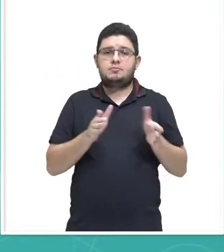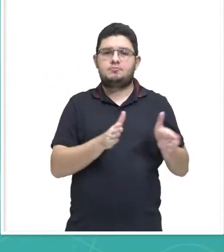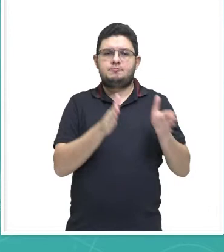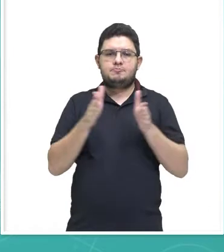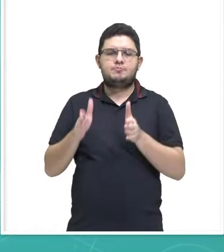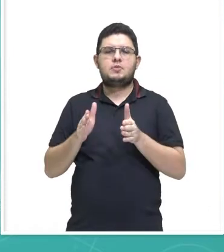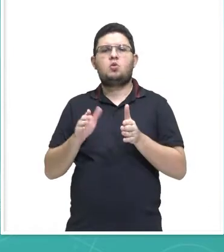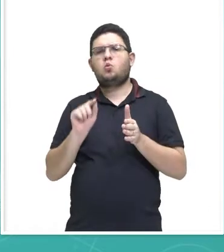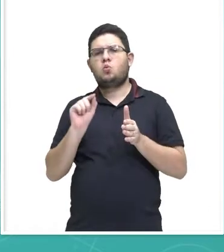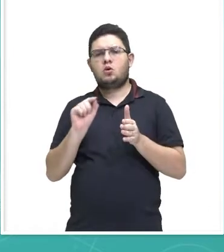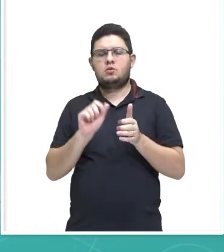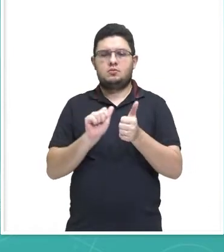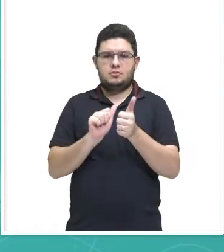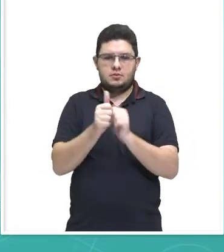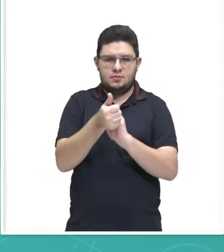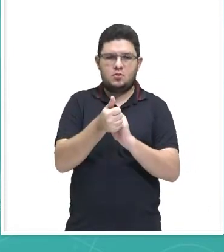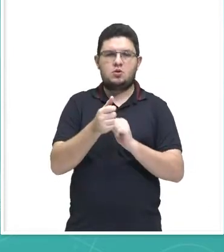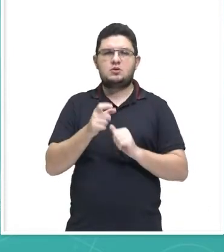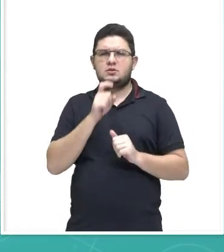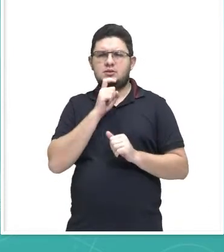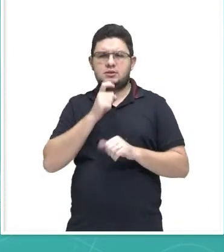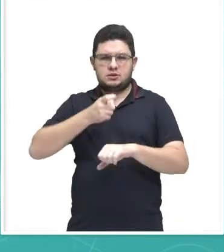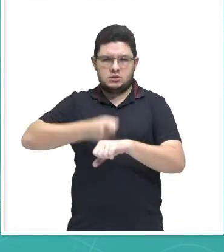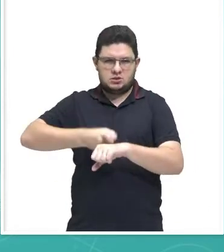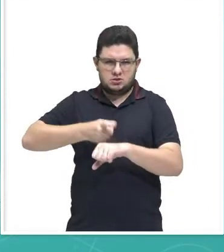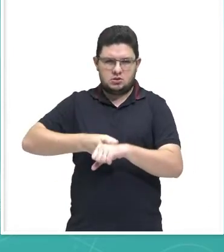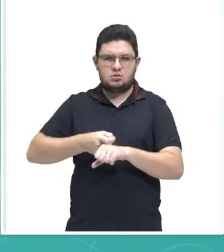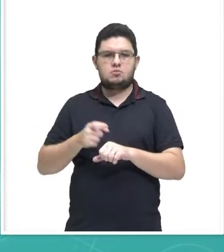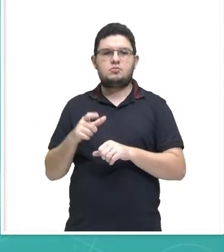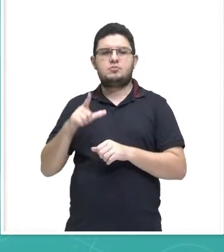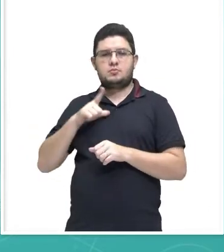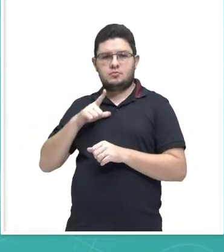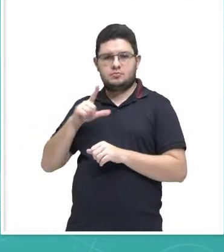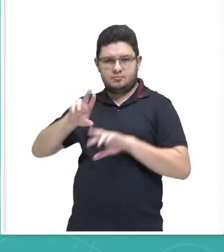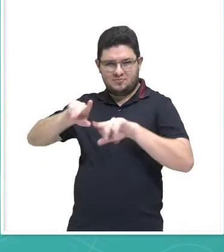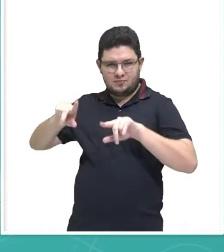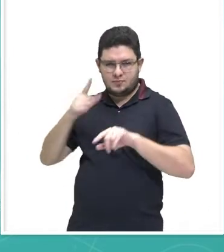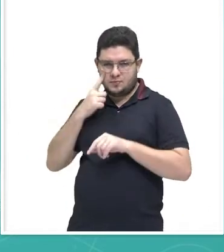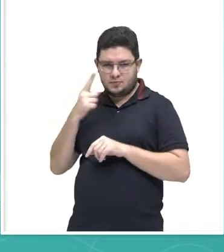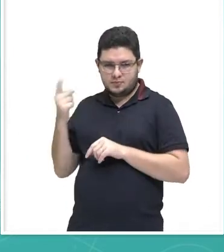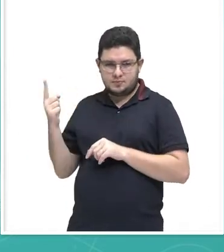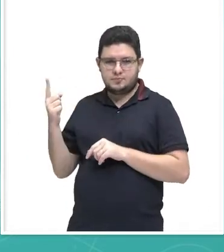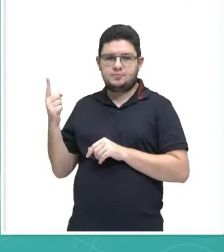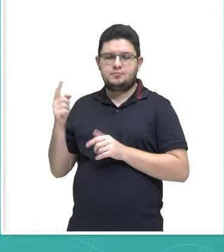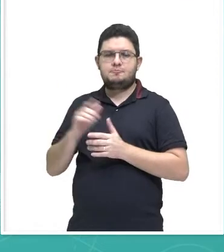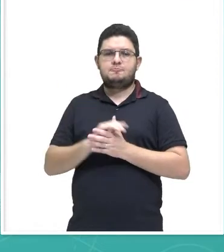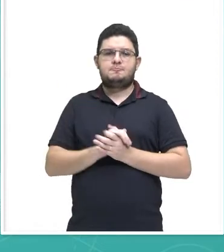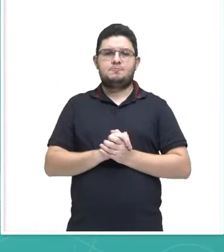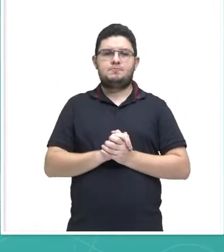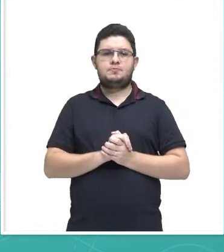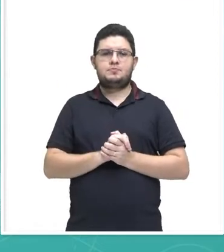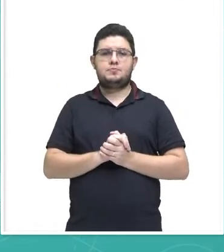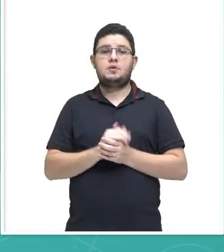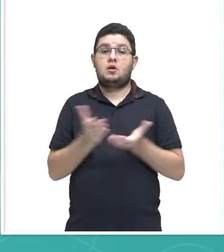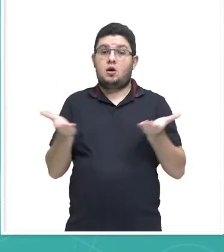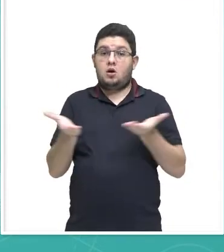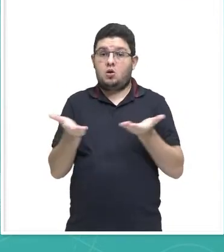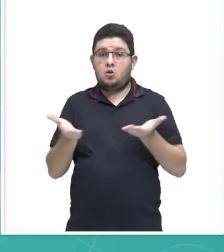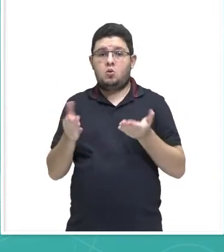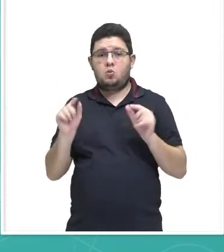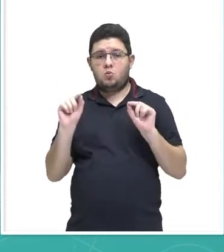esportes de gelo. Nós temos o esqui, o curling, patinação artística. Agora,